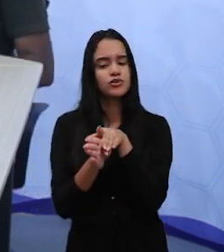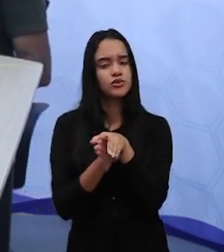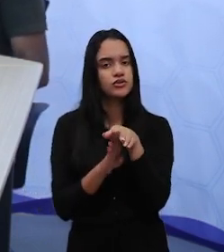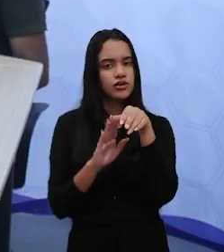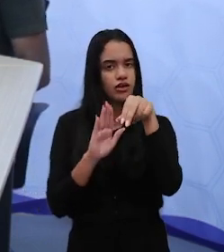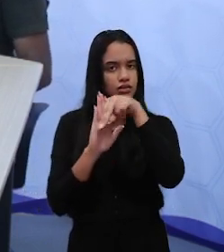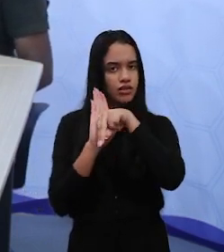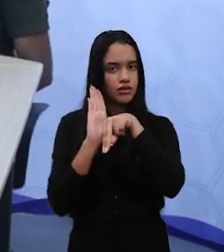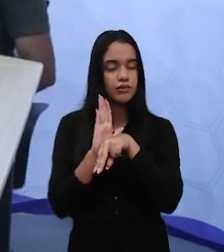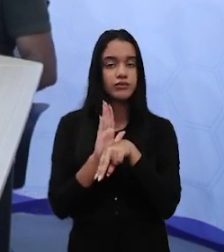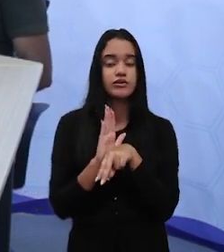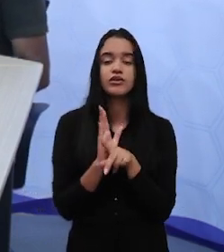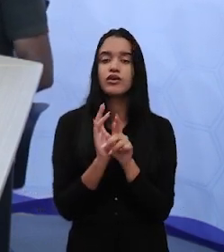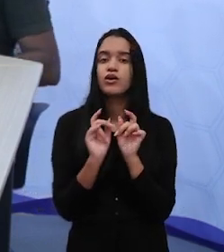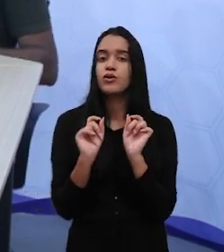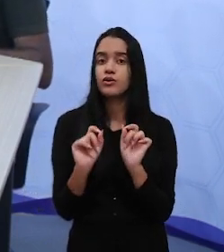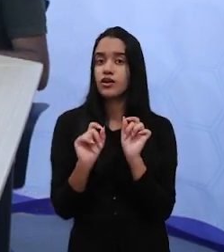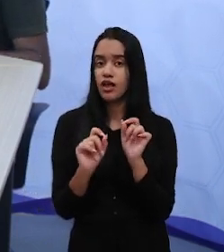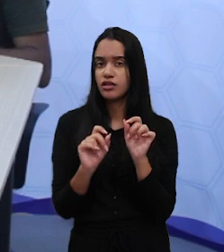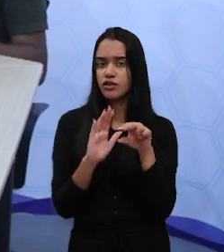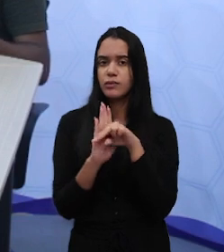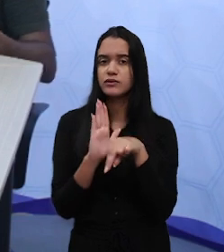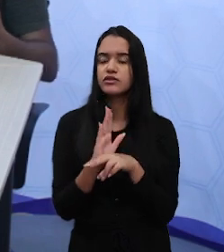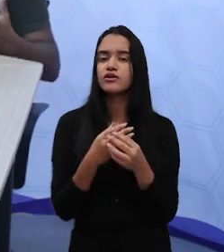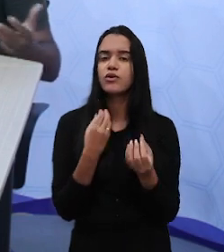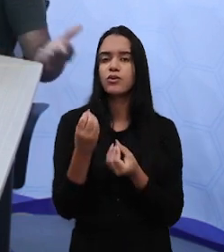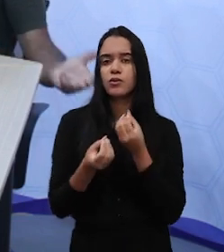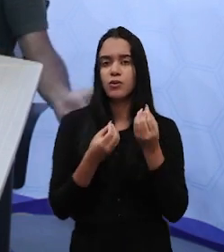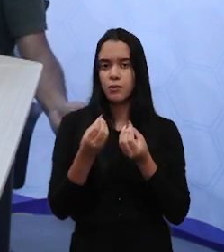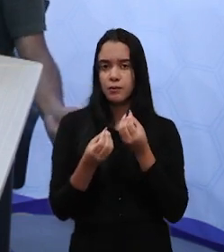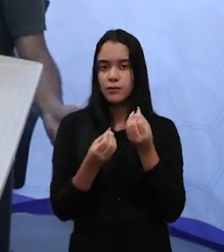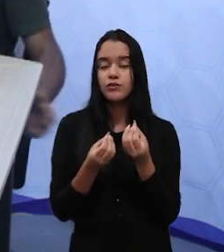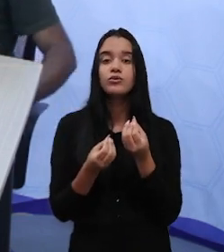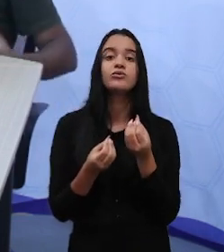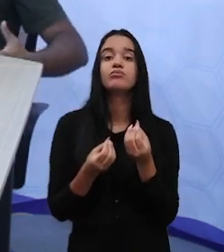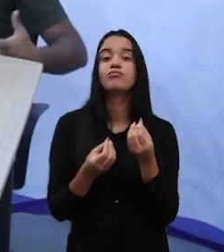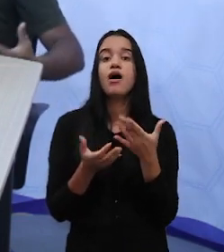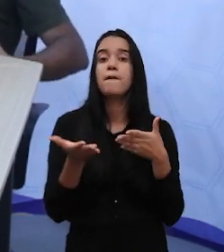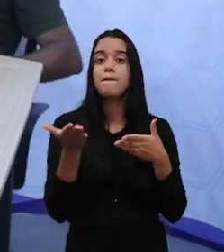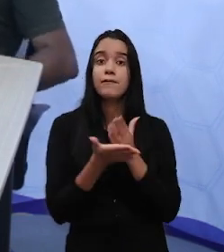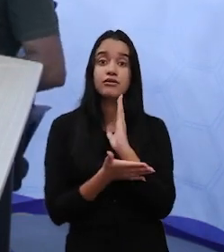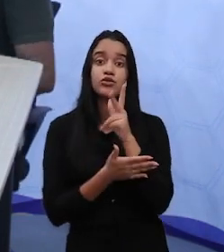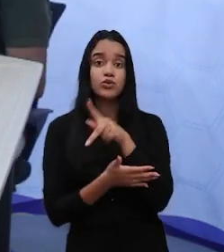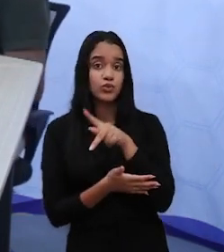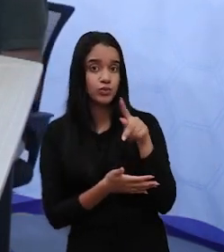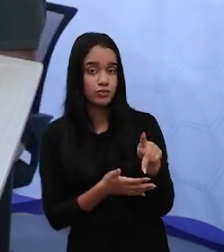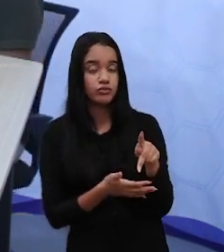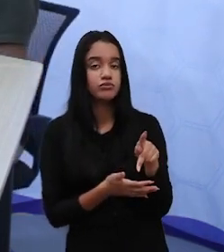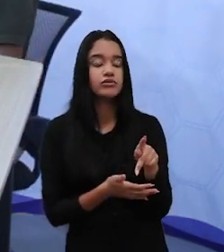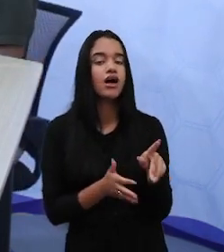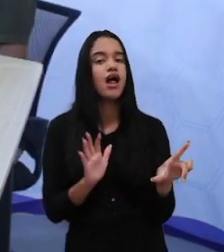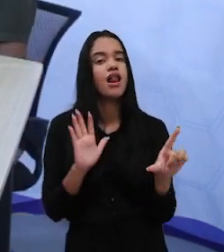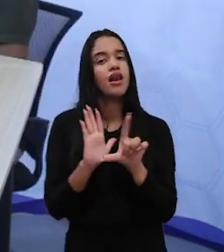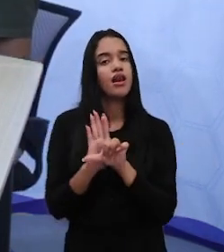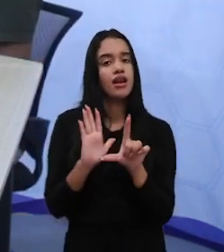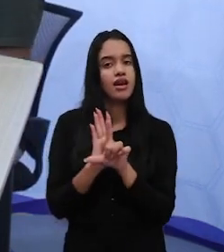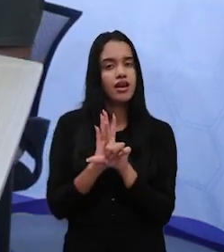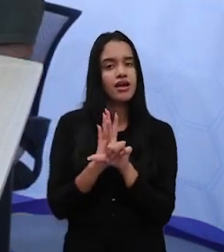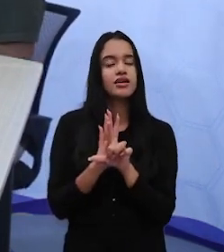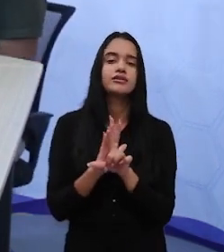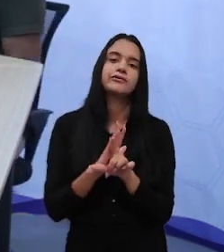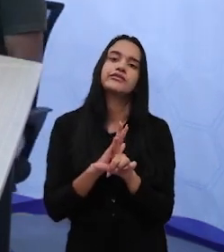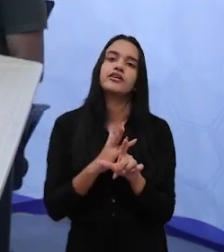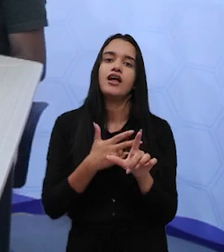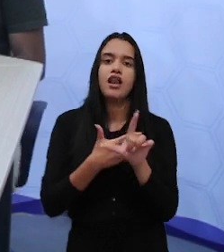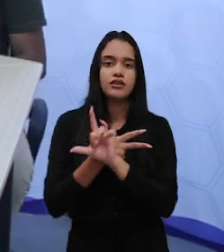vieram indicar, né, normatizar como se daria a convocação desses professores para atender o que determina a lei,